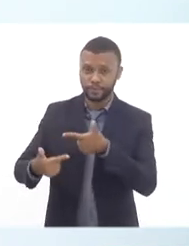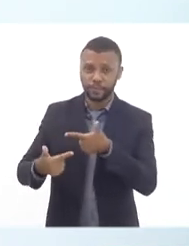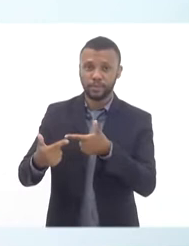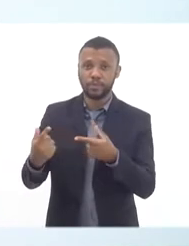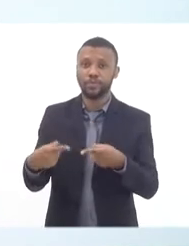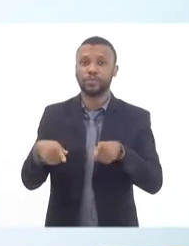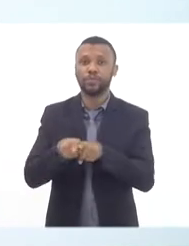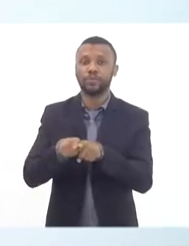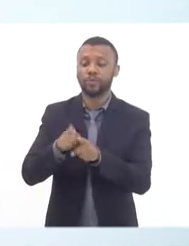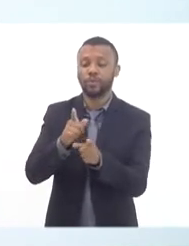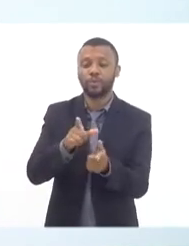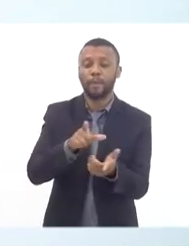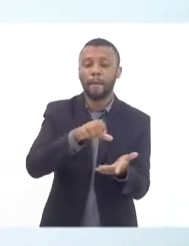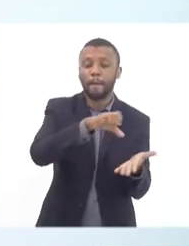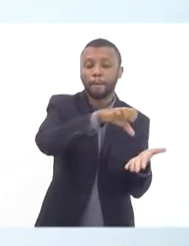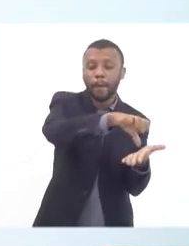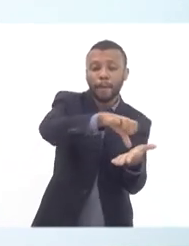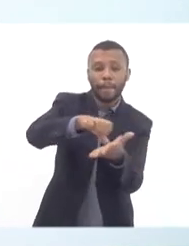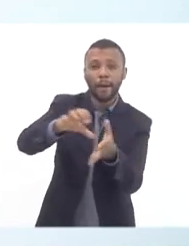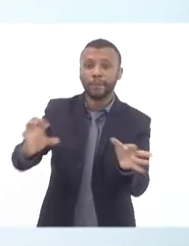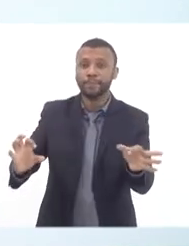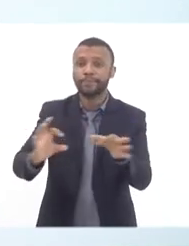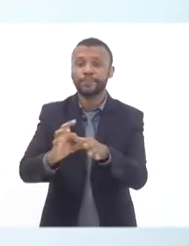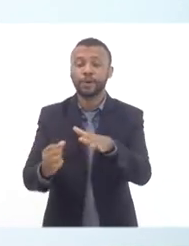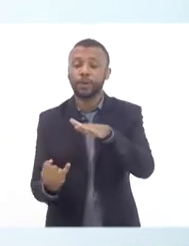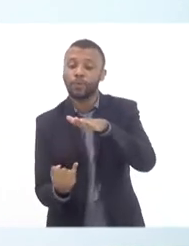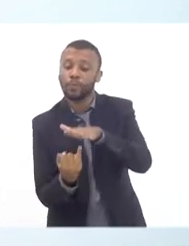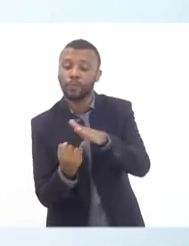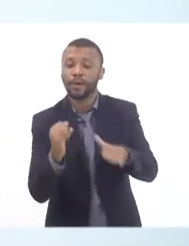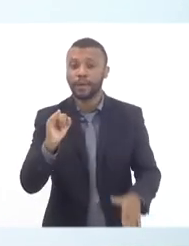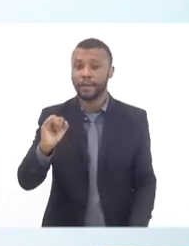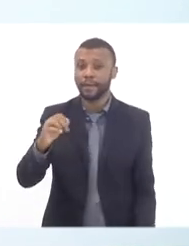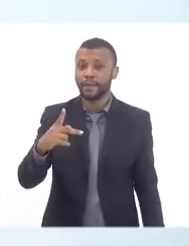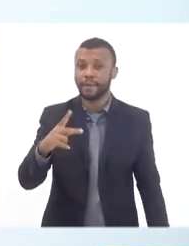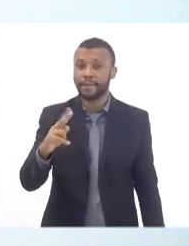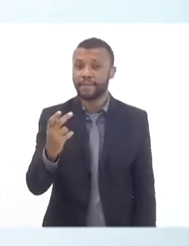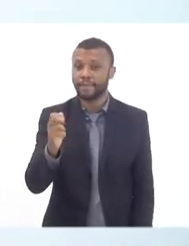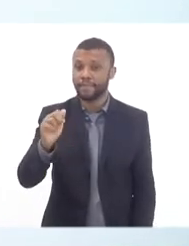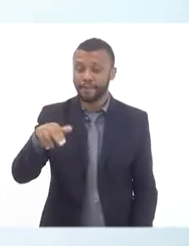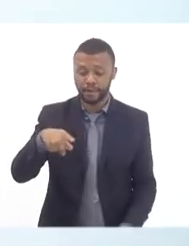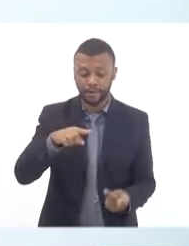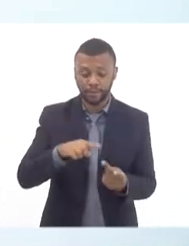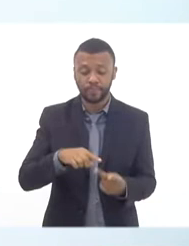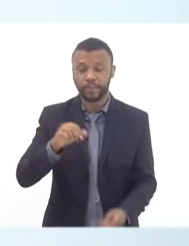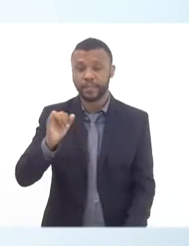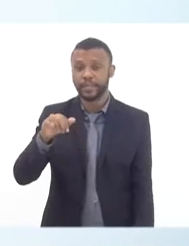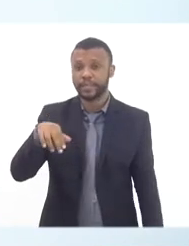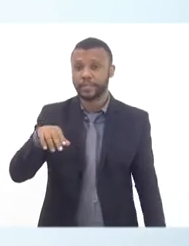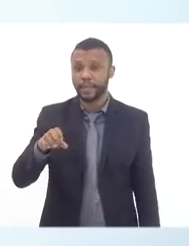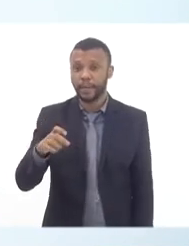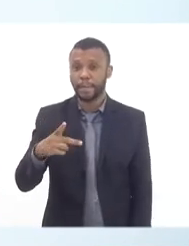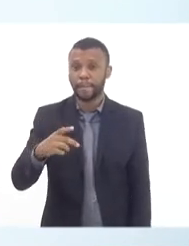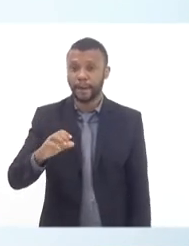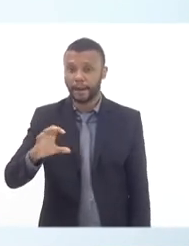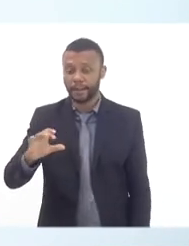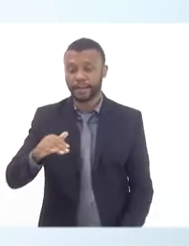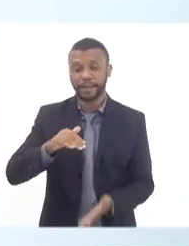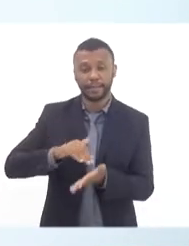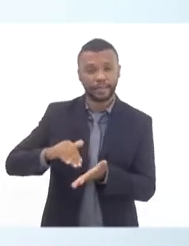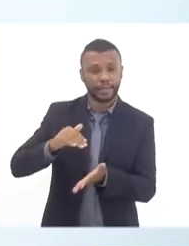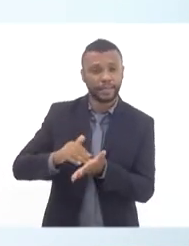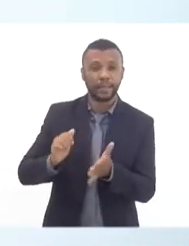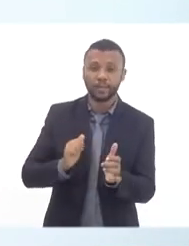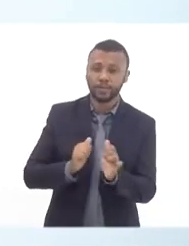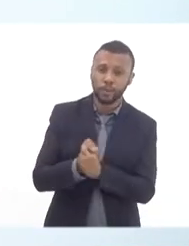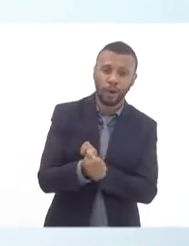competentes, o IFAM, o INEPAC, a Secretaria de Esporte e Lazer, a Secretaria de Cultura,